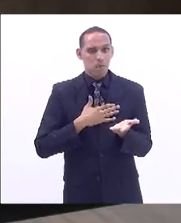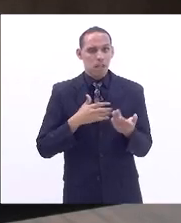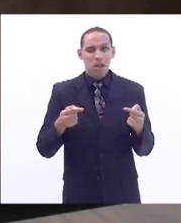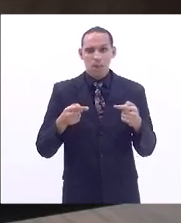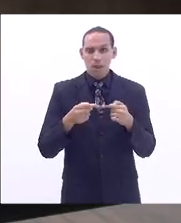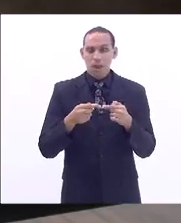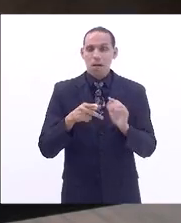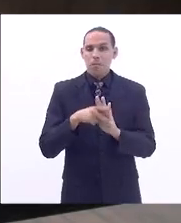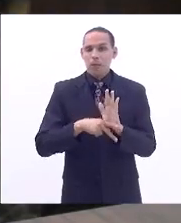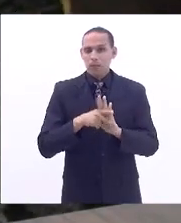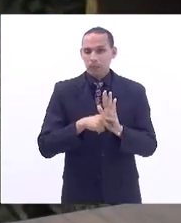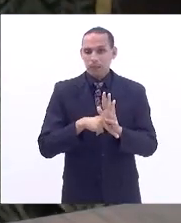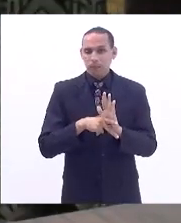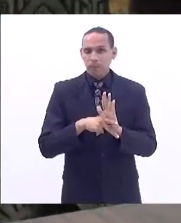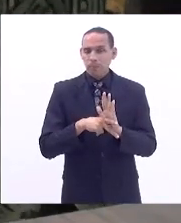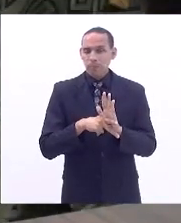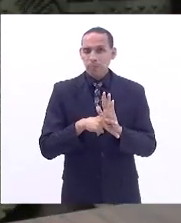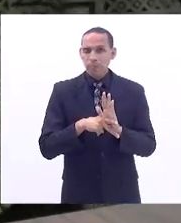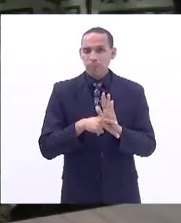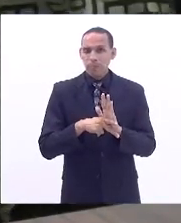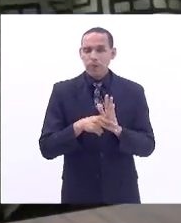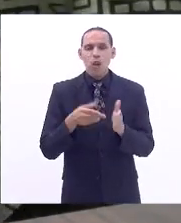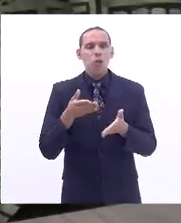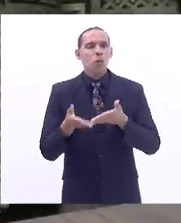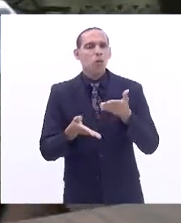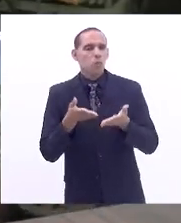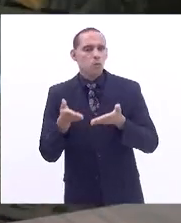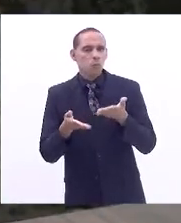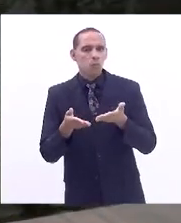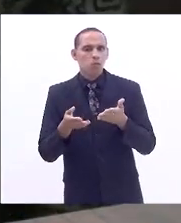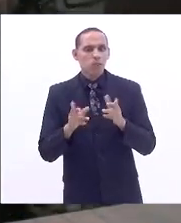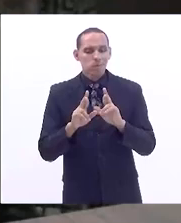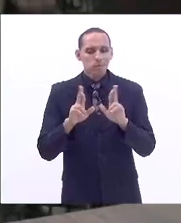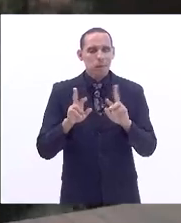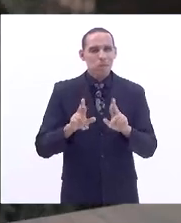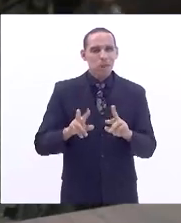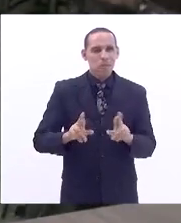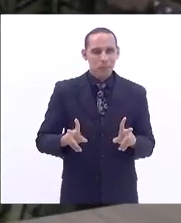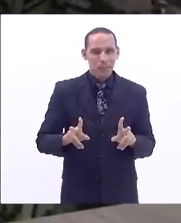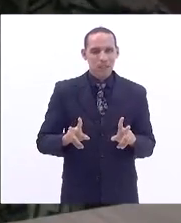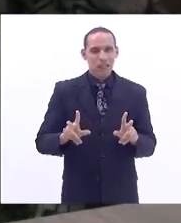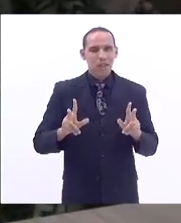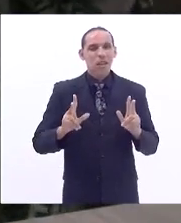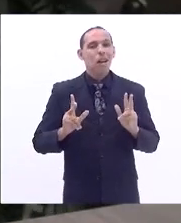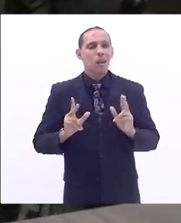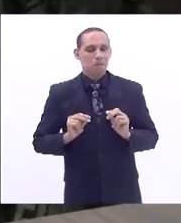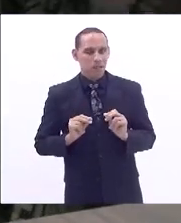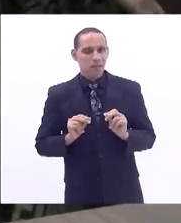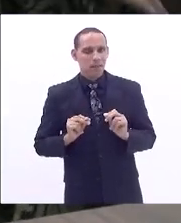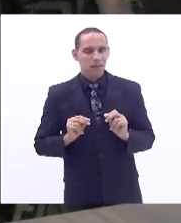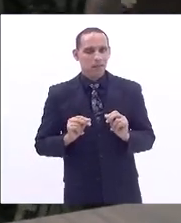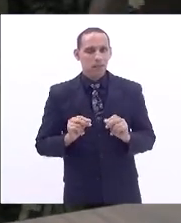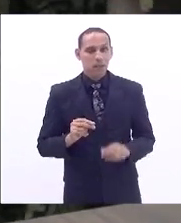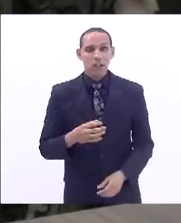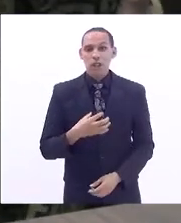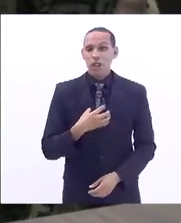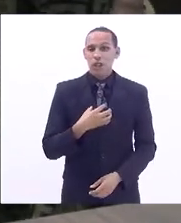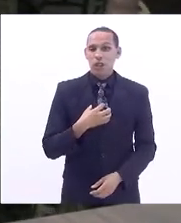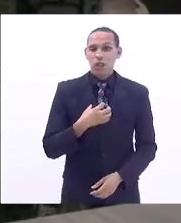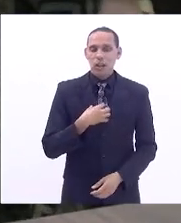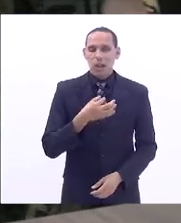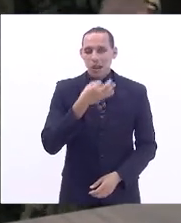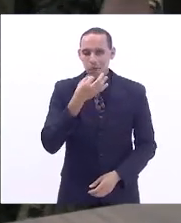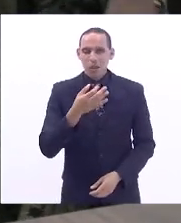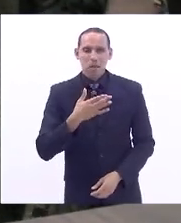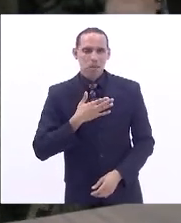aos projetos que tratam aqui de divergências de mérito na forma do